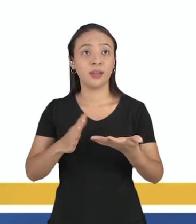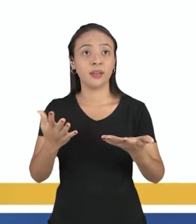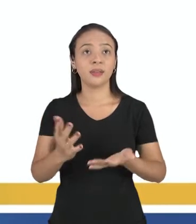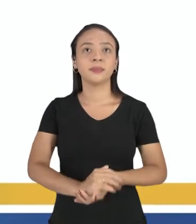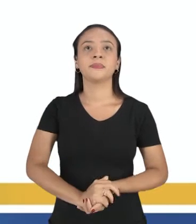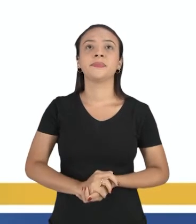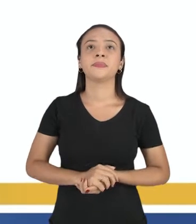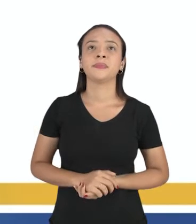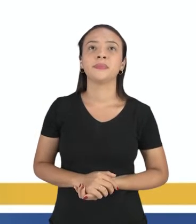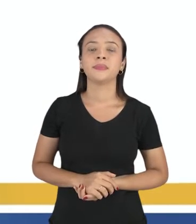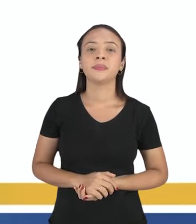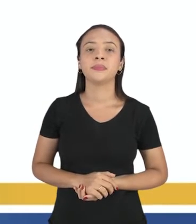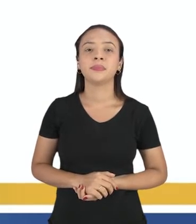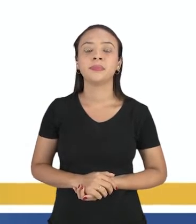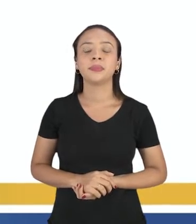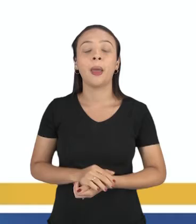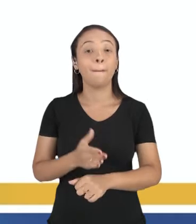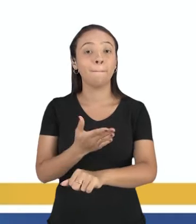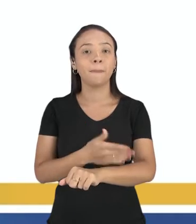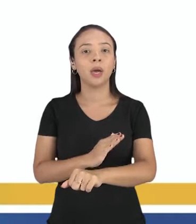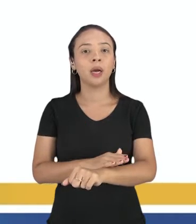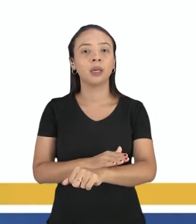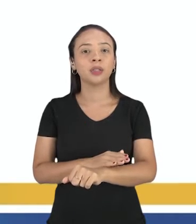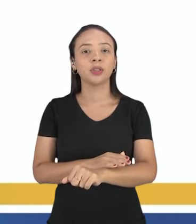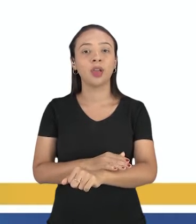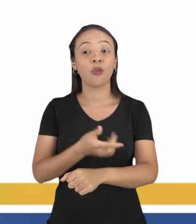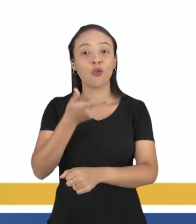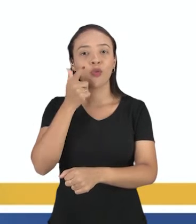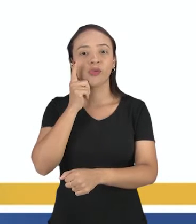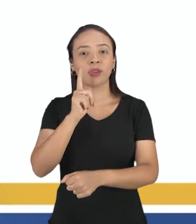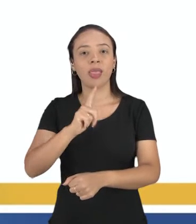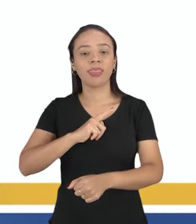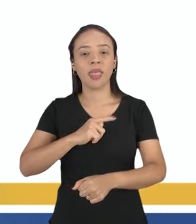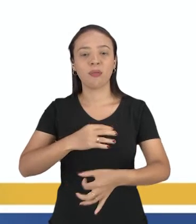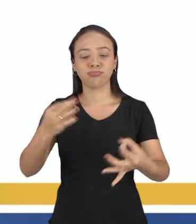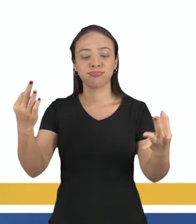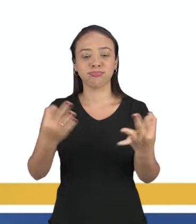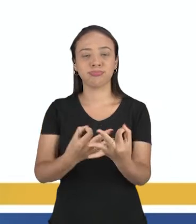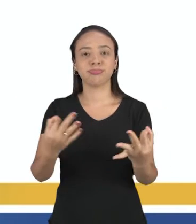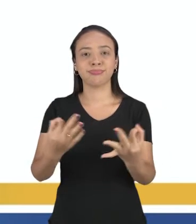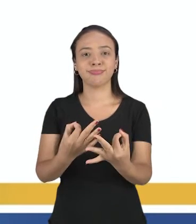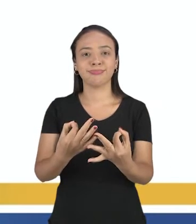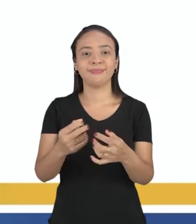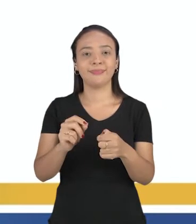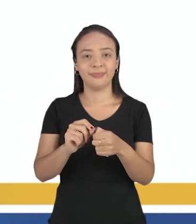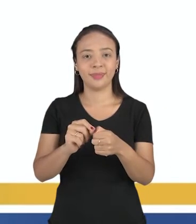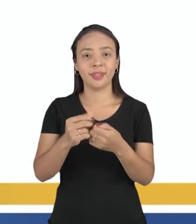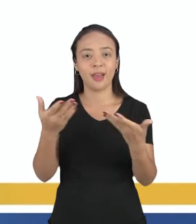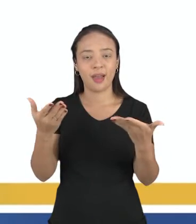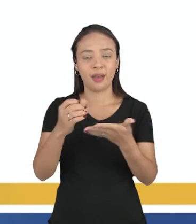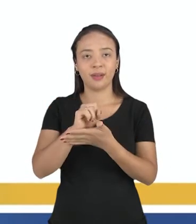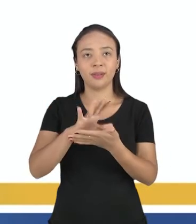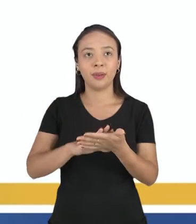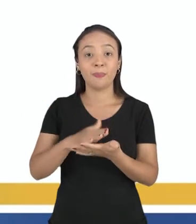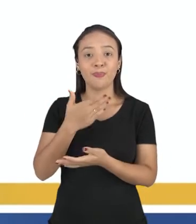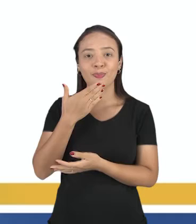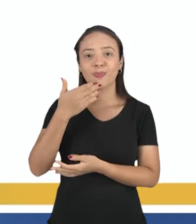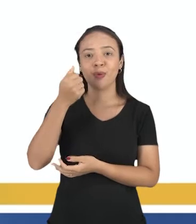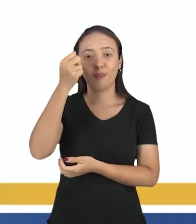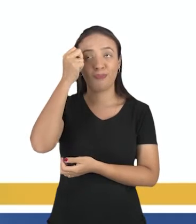makes perfect, a prática que leva à perfeição. Vamos resolver as questões e aprimorar os